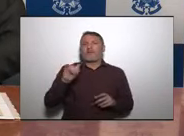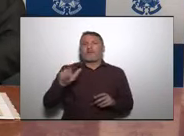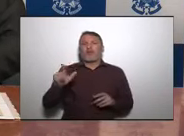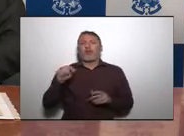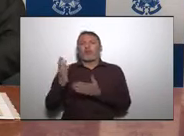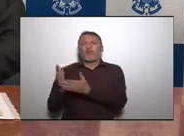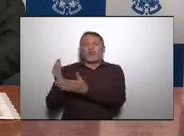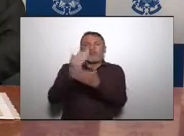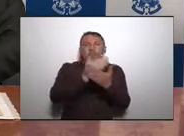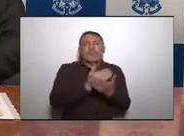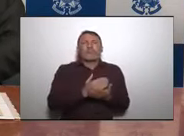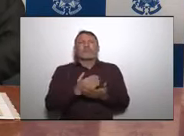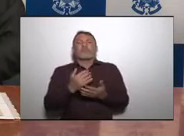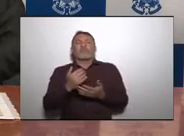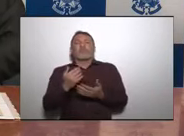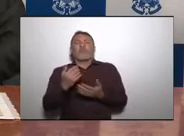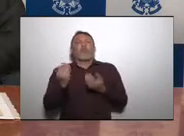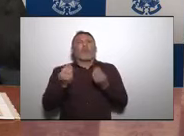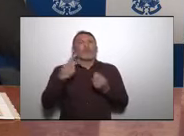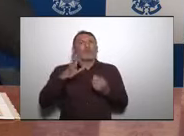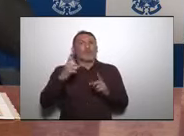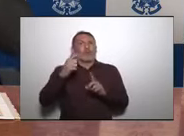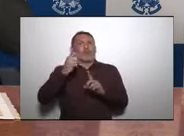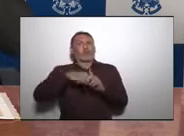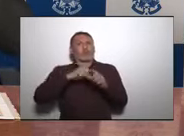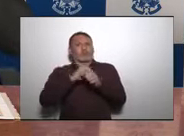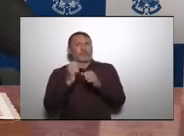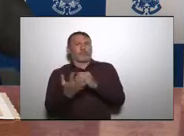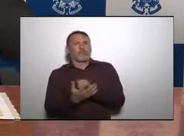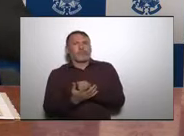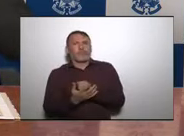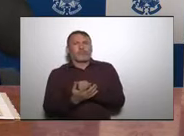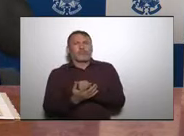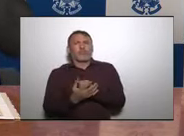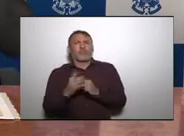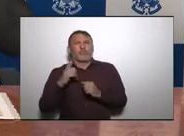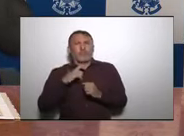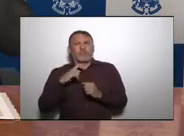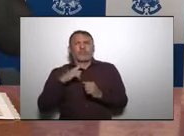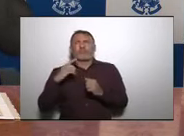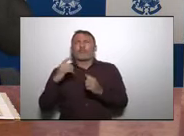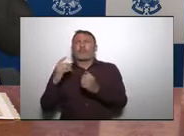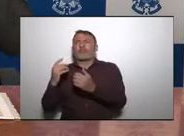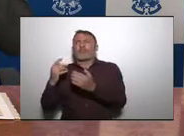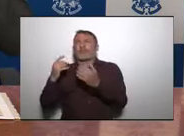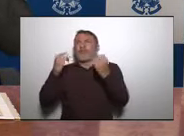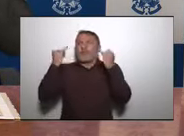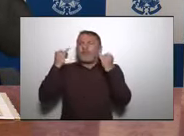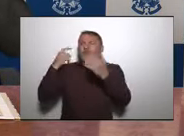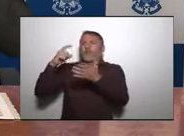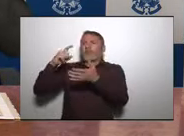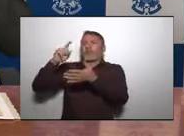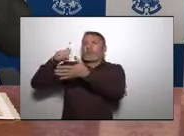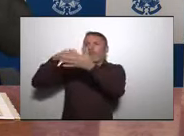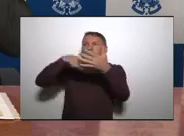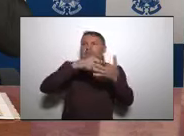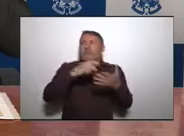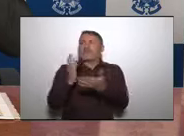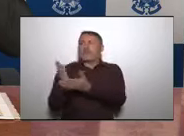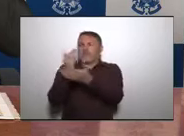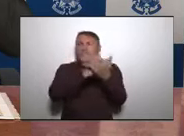né, principalmente. E como é que está a questão de arrecadação? A gente teve a informação de que o estado